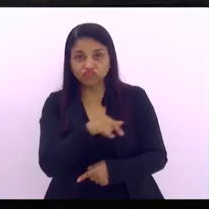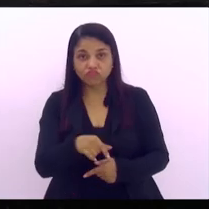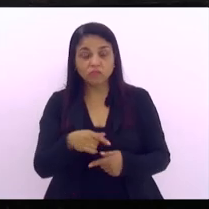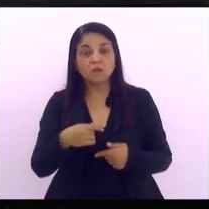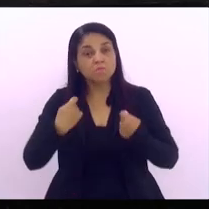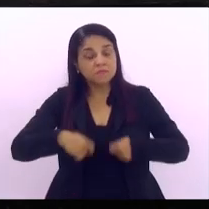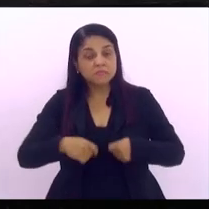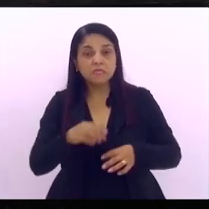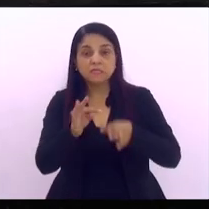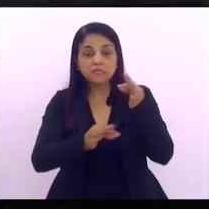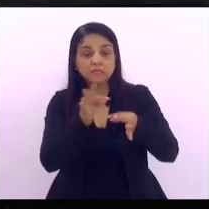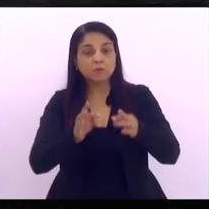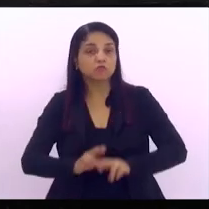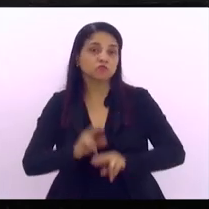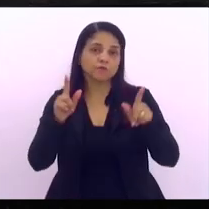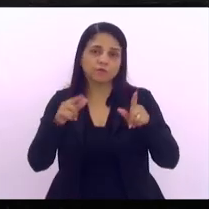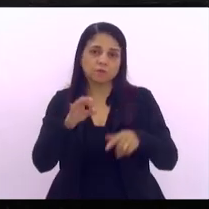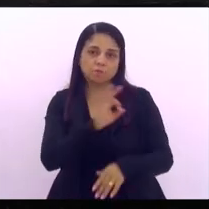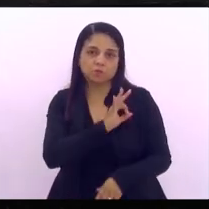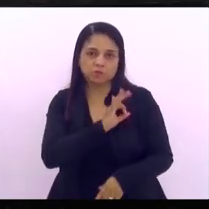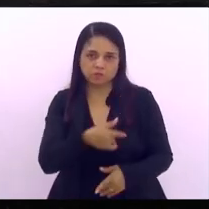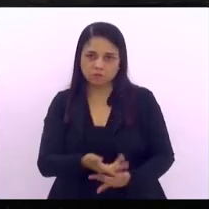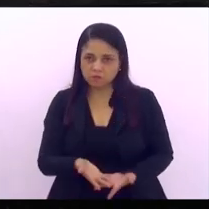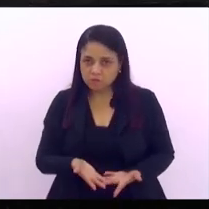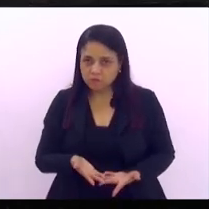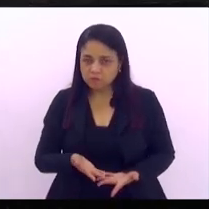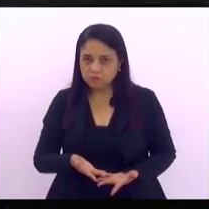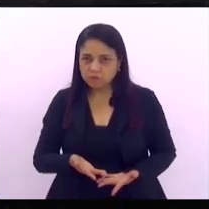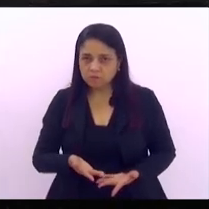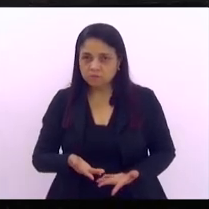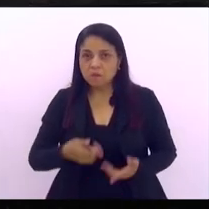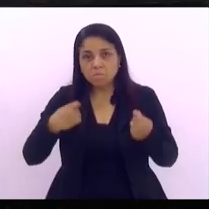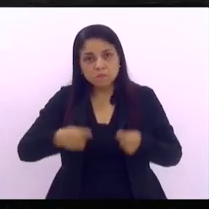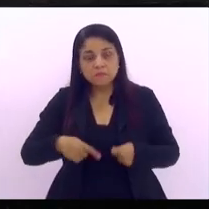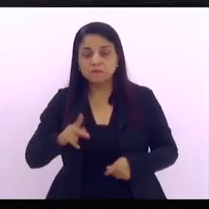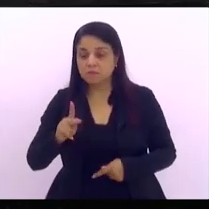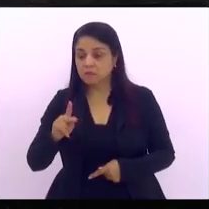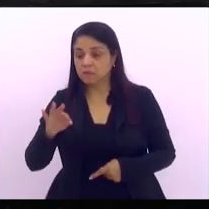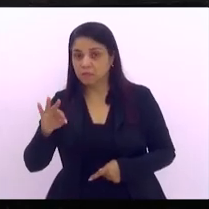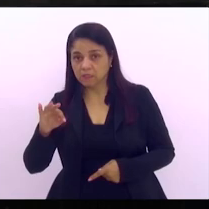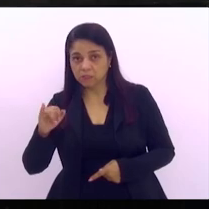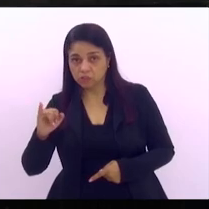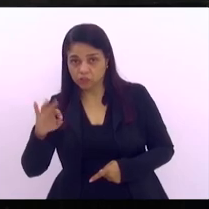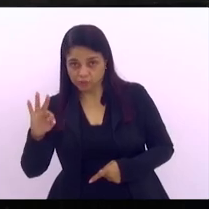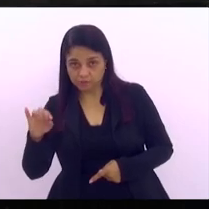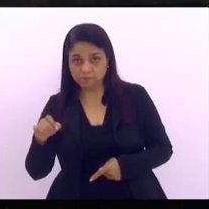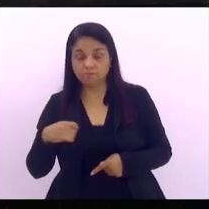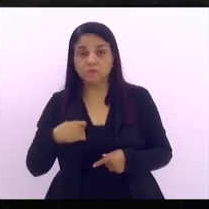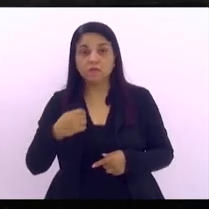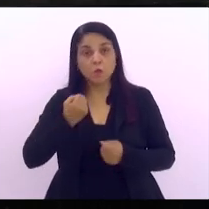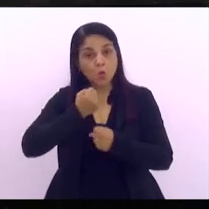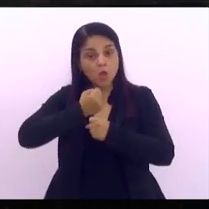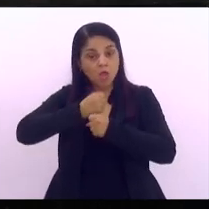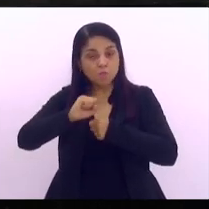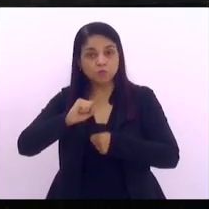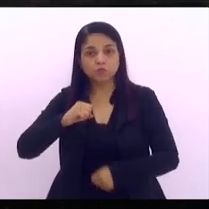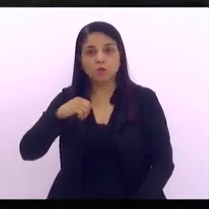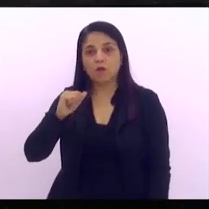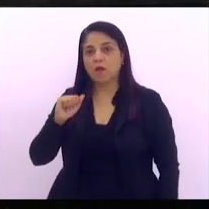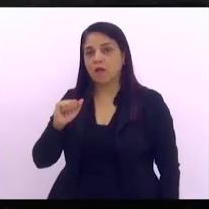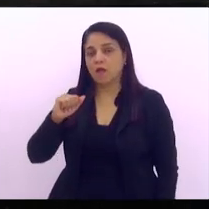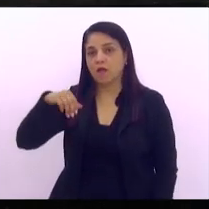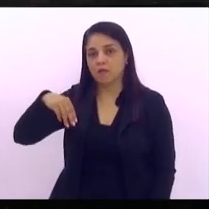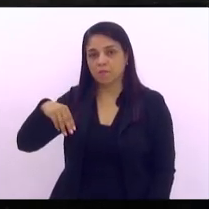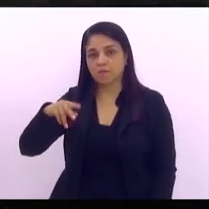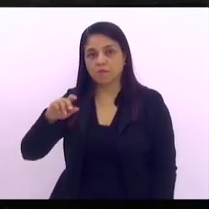ser totalmente diferenciado. E, em segundo, aqui fica o meu repúdio ao MST, que, para